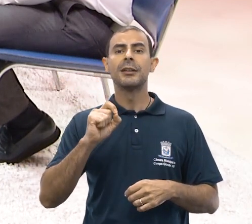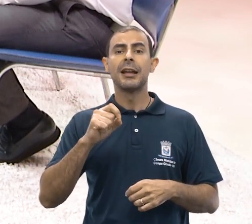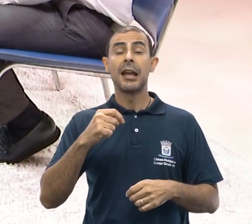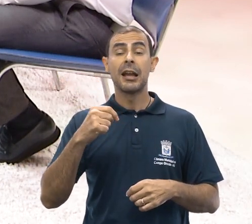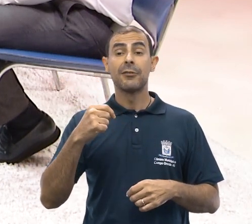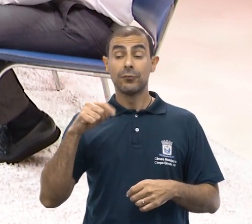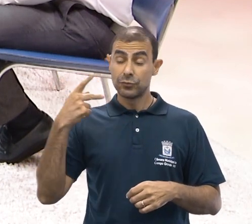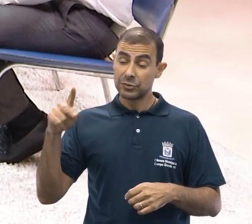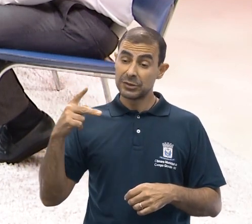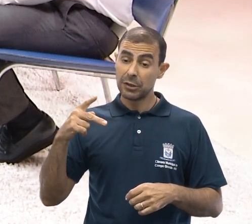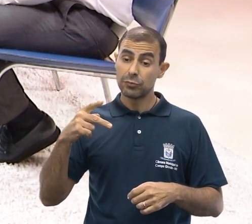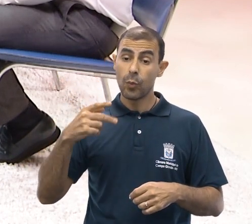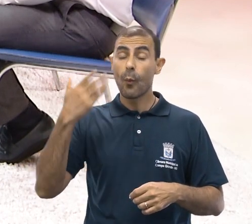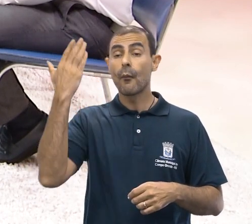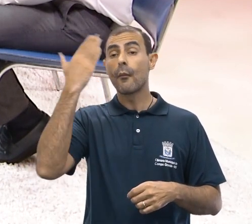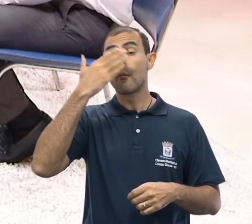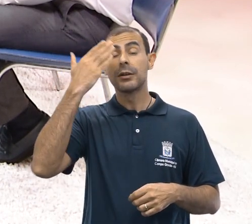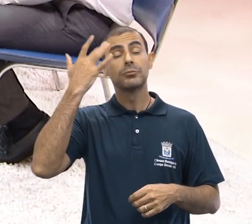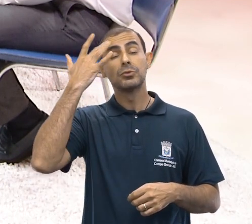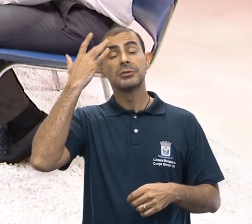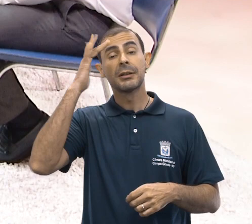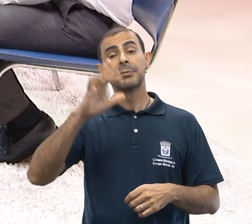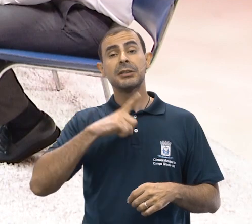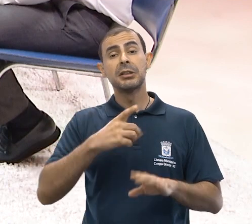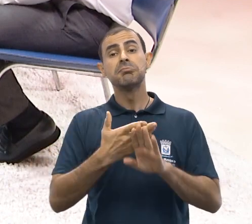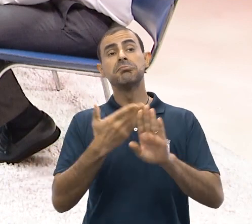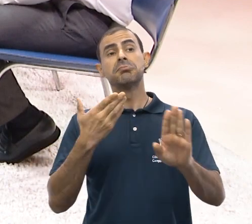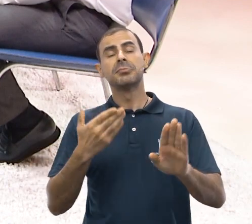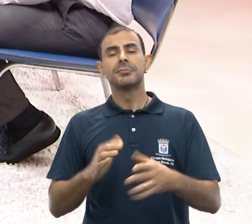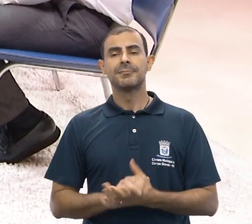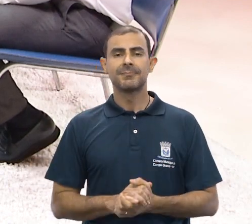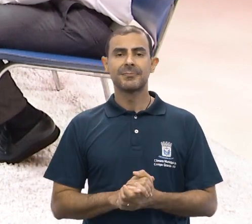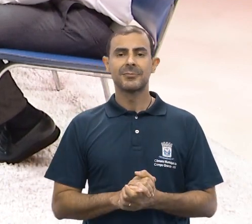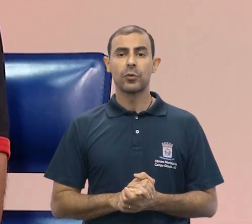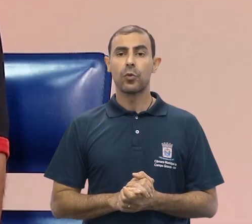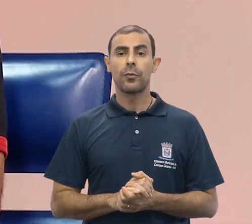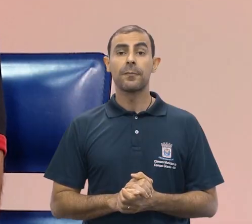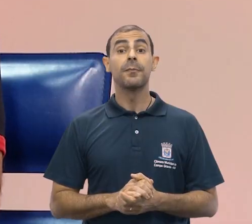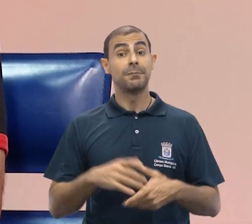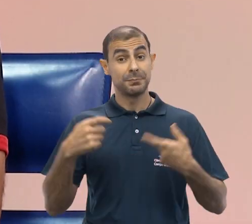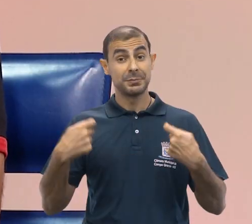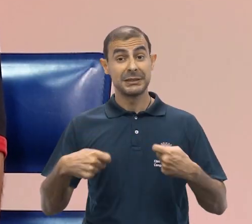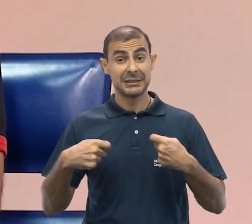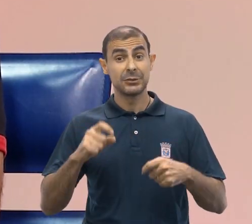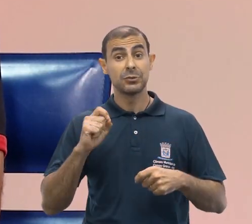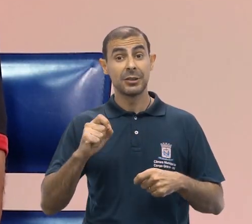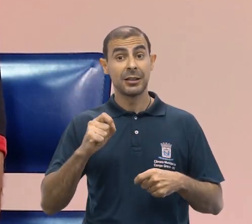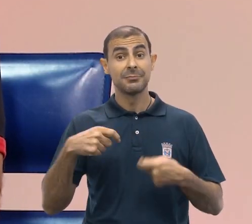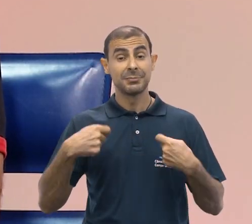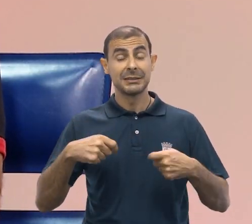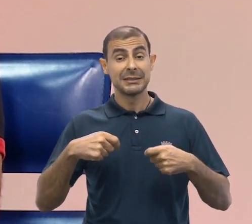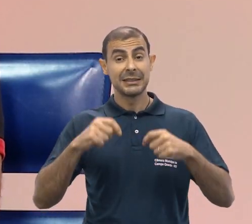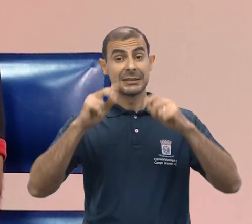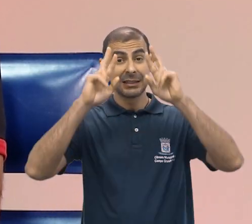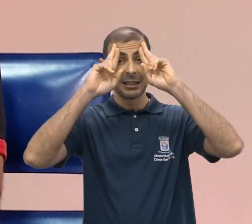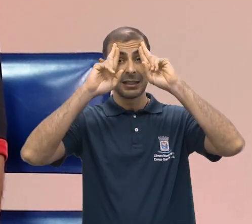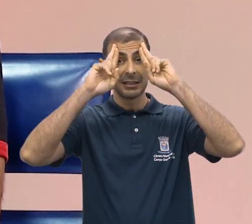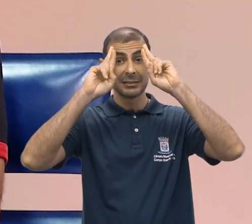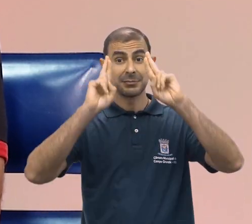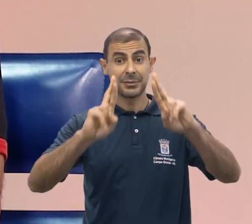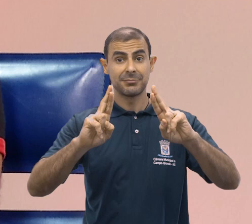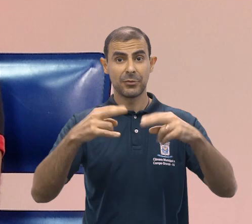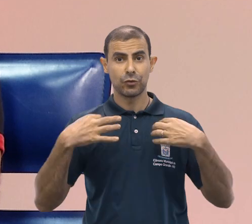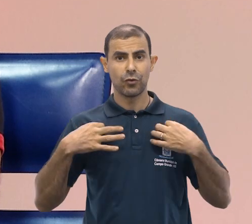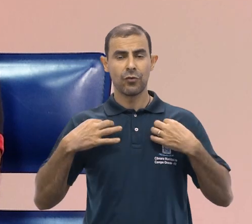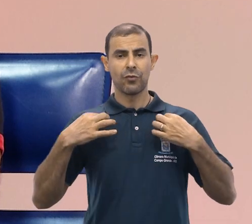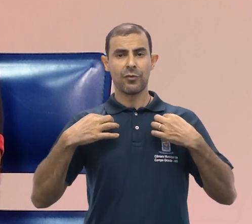um pouco ausente sem saber, né, sem querer. Além de respeito, né, que eu estou com a camisa de vermelho aqui, devido ao